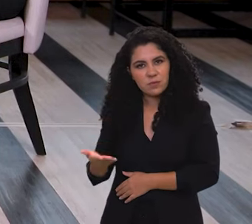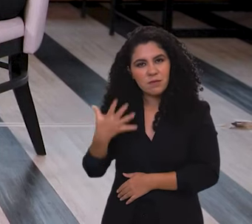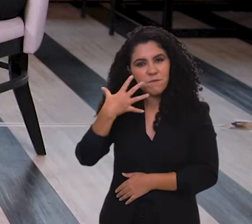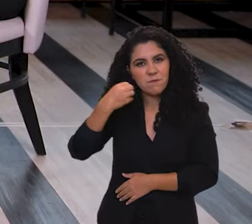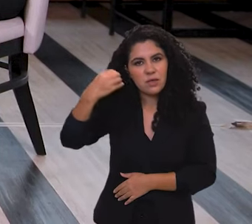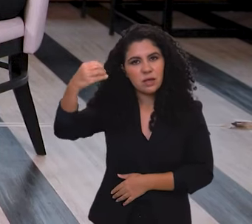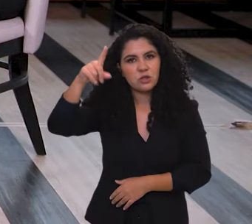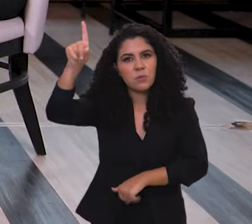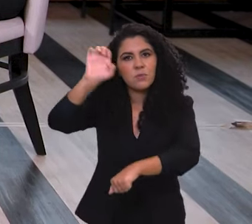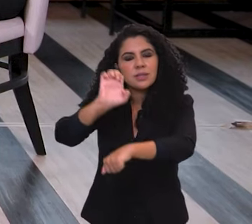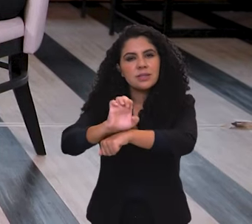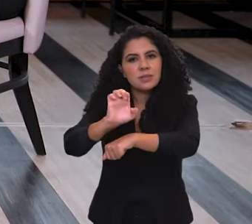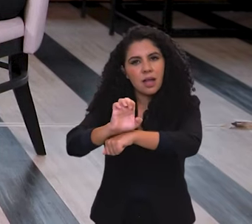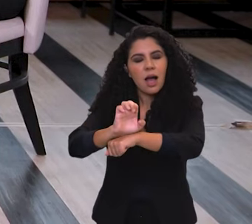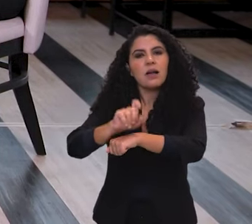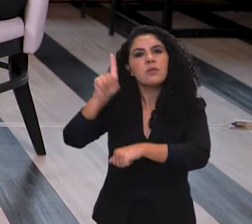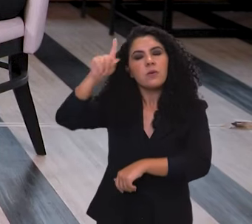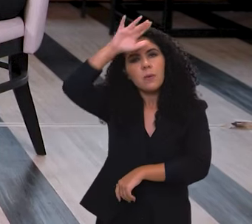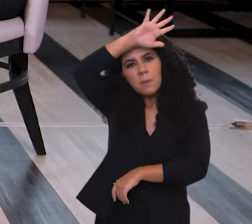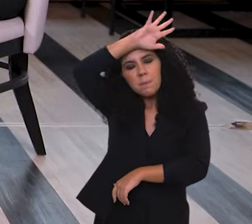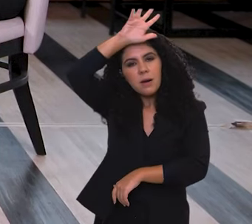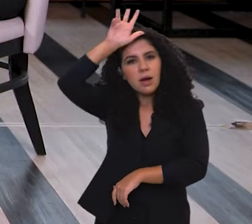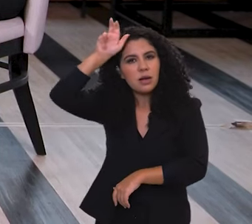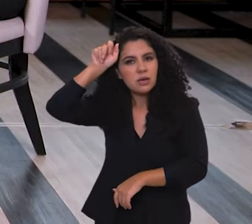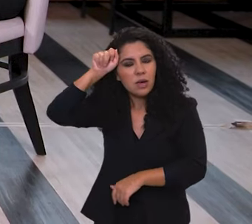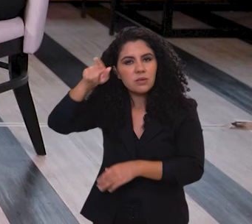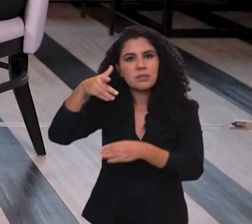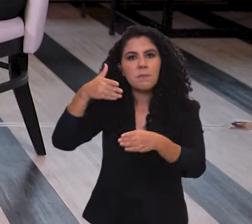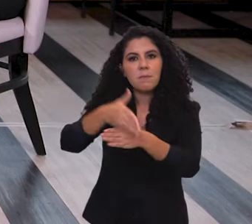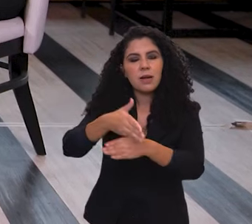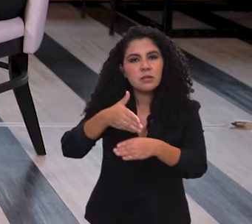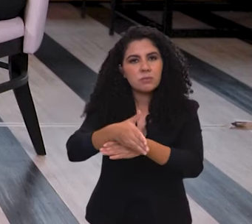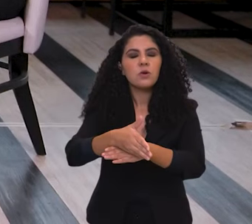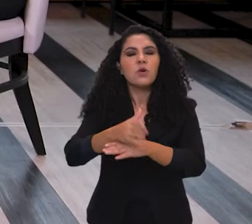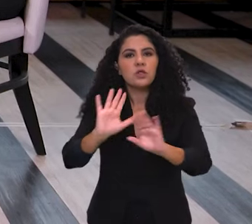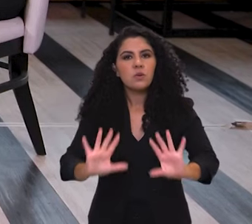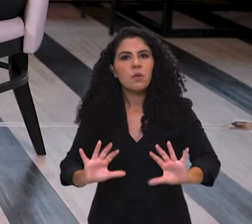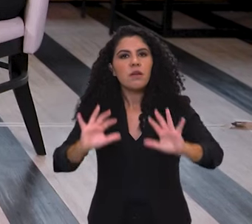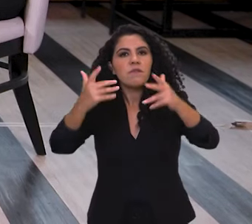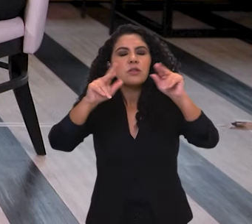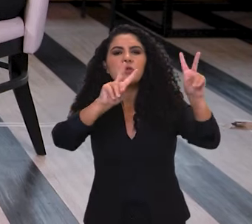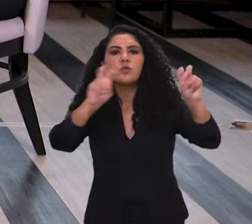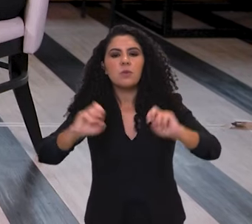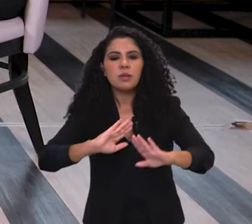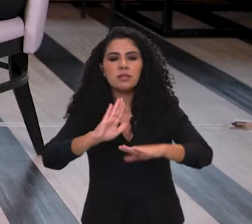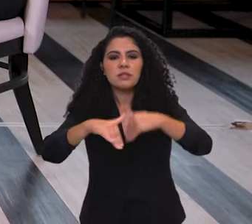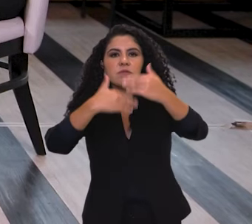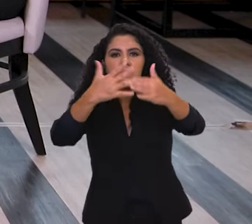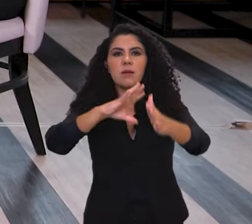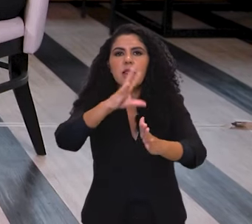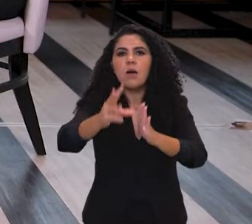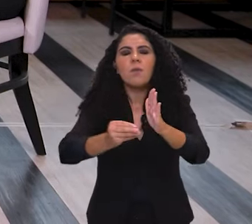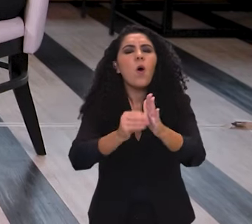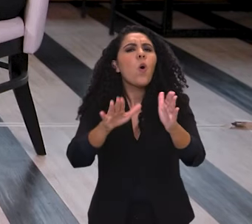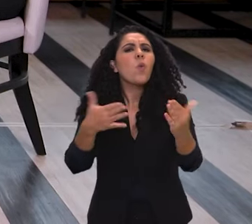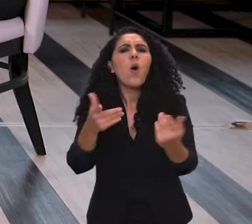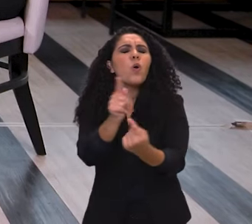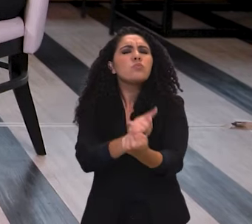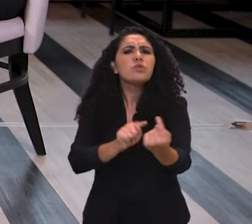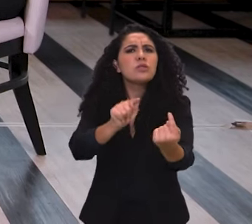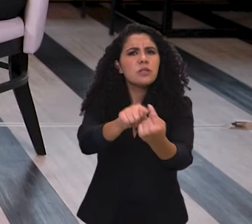até Manaus, onde participou de um seminário internacional que é o Desenvolve Amazônia. Qual o objetivo?